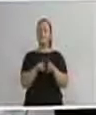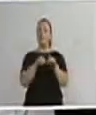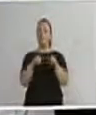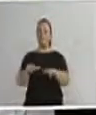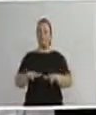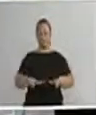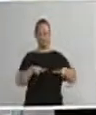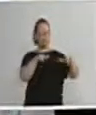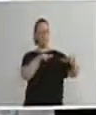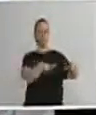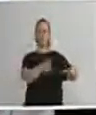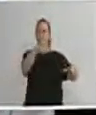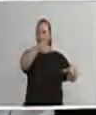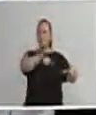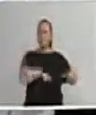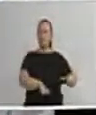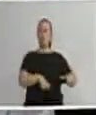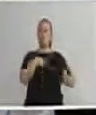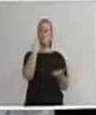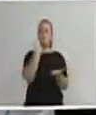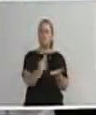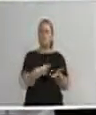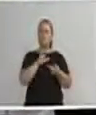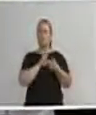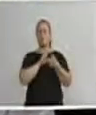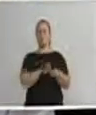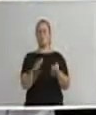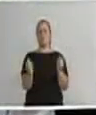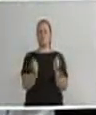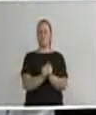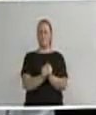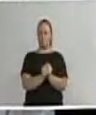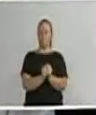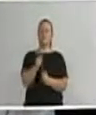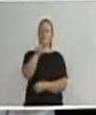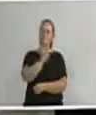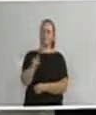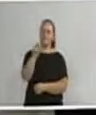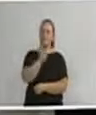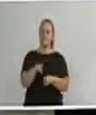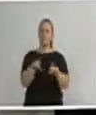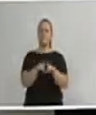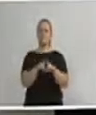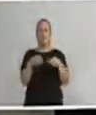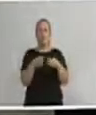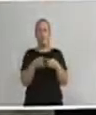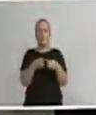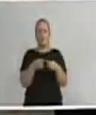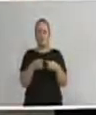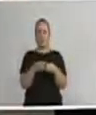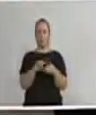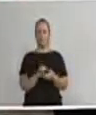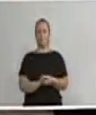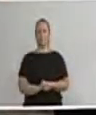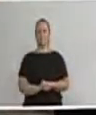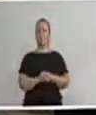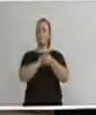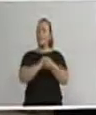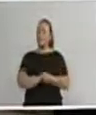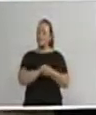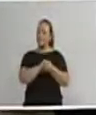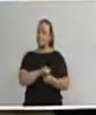também mais uma vez esse compromisso para com a associação e também para os clubes de caça e tiros. Cumprimentar a todos aqueles que lá